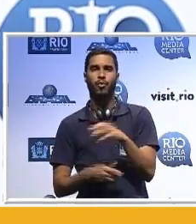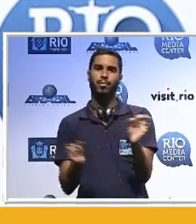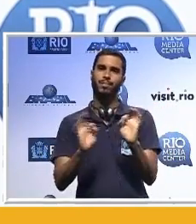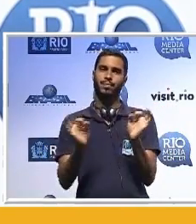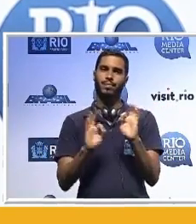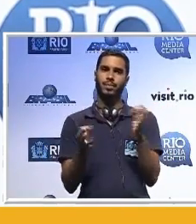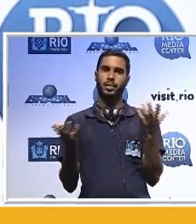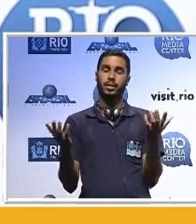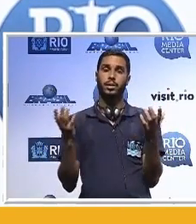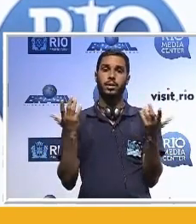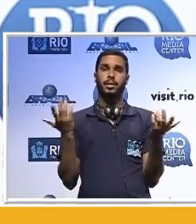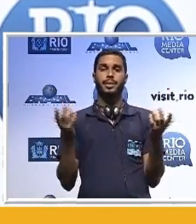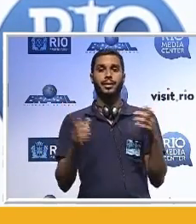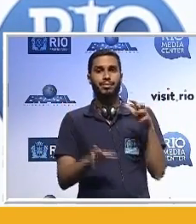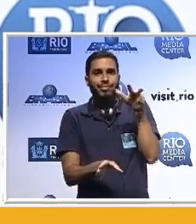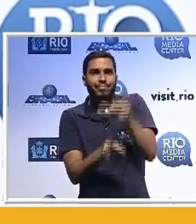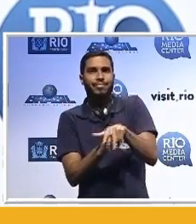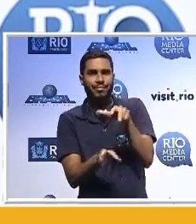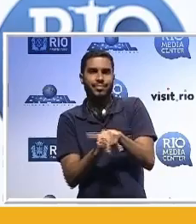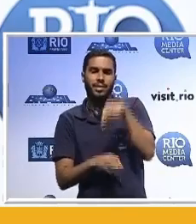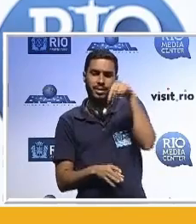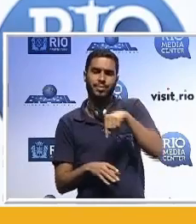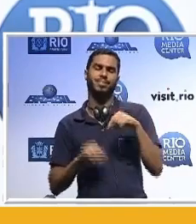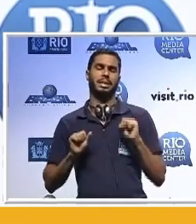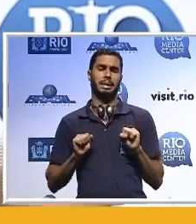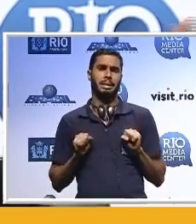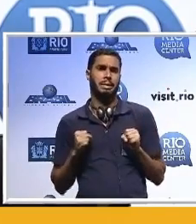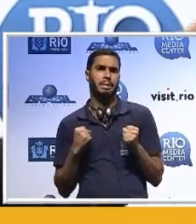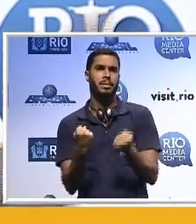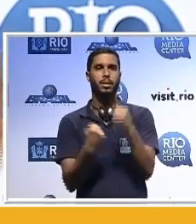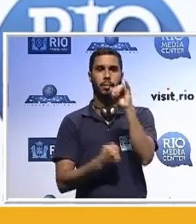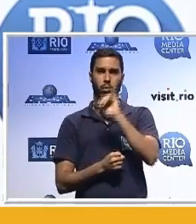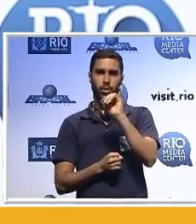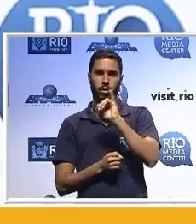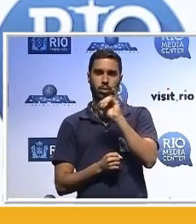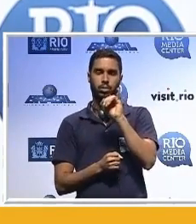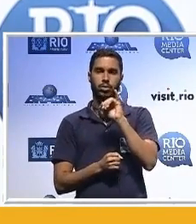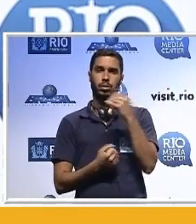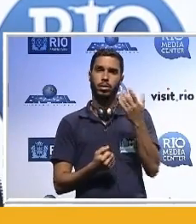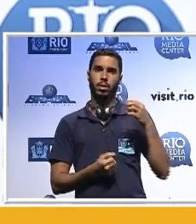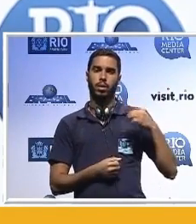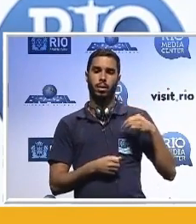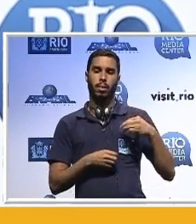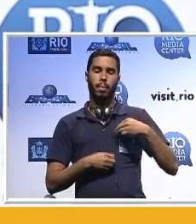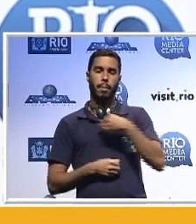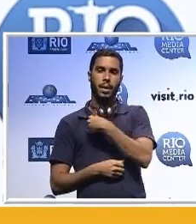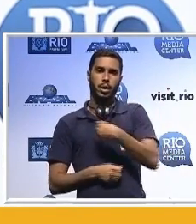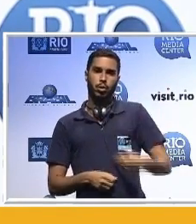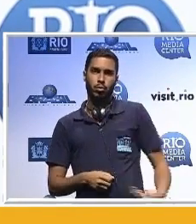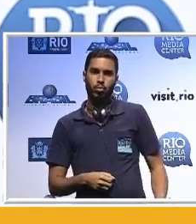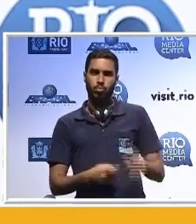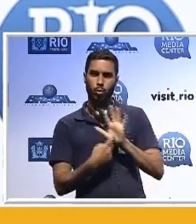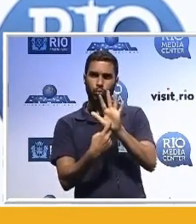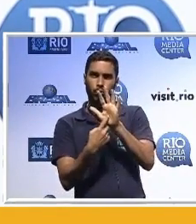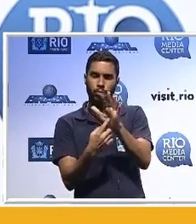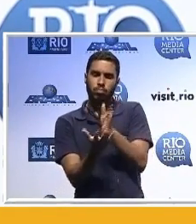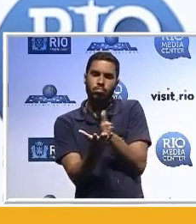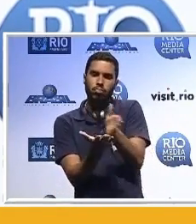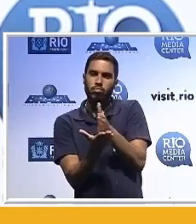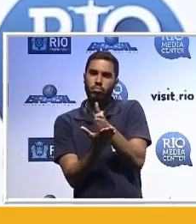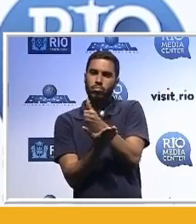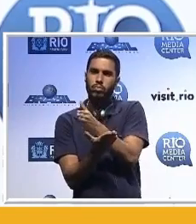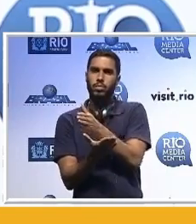para um país da nossa dimensão, é um esforço importante que o ministro aqui indicou os caminhos que nós estamos trabalhando, mas há